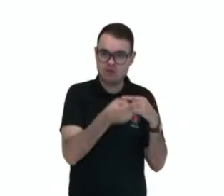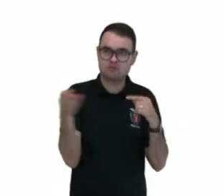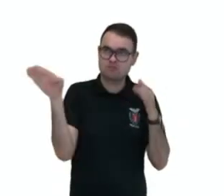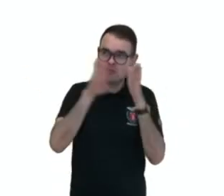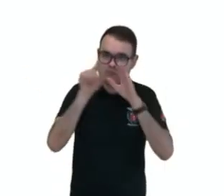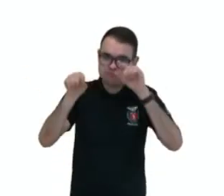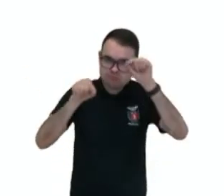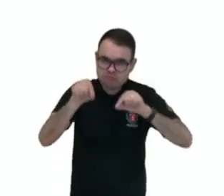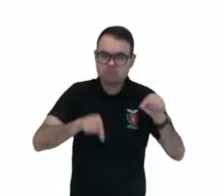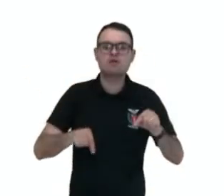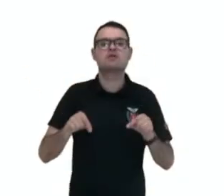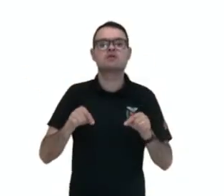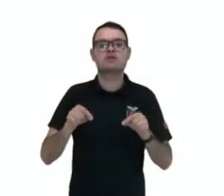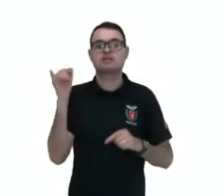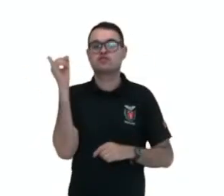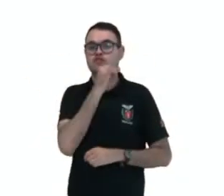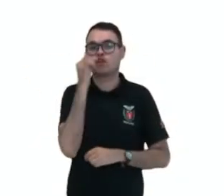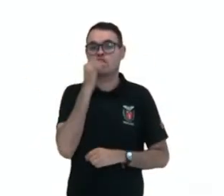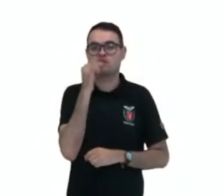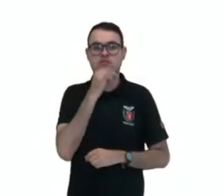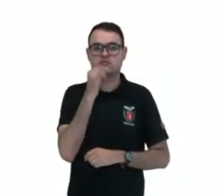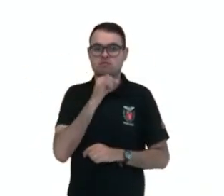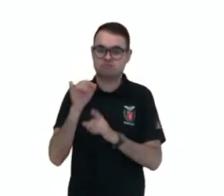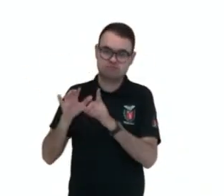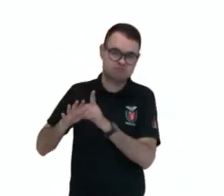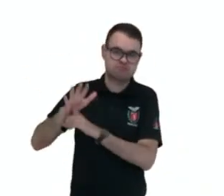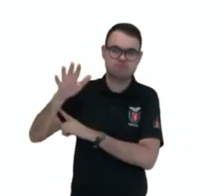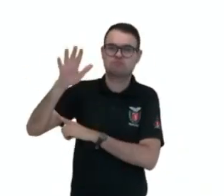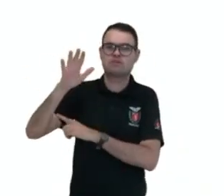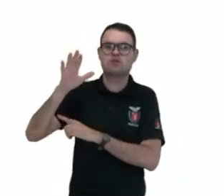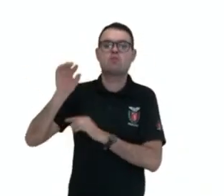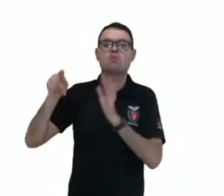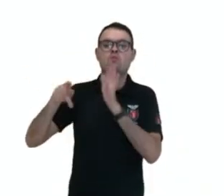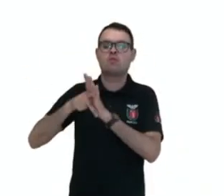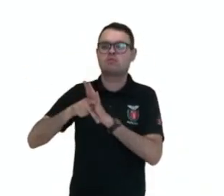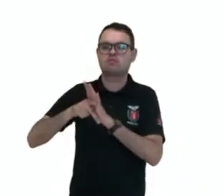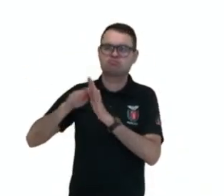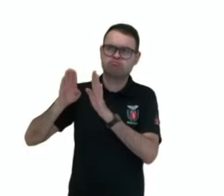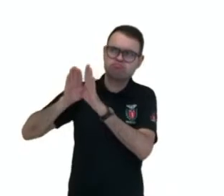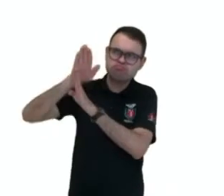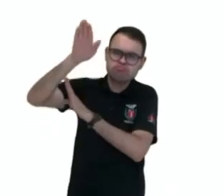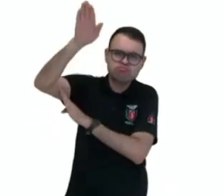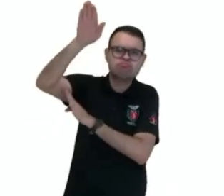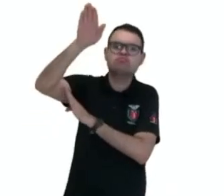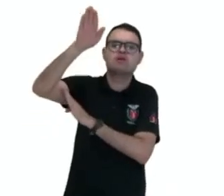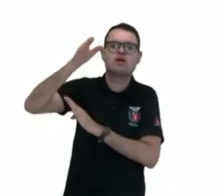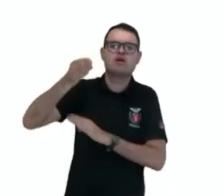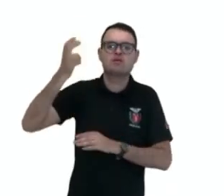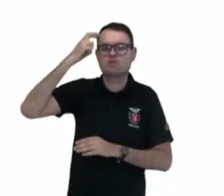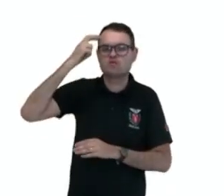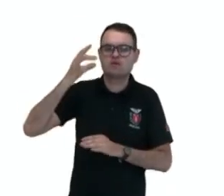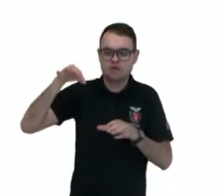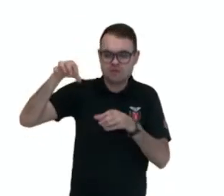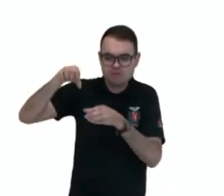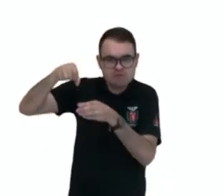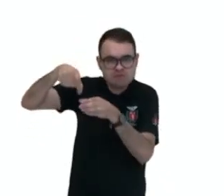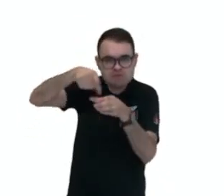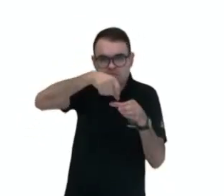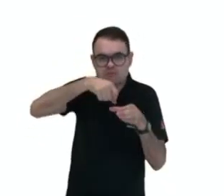1871. Já os italianos se destacaram na cultura cafeeira. Os ucranianos chegaram em